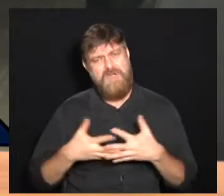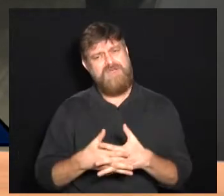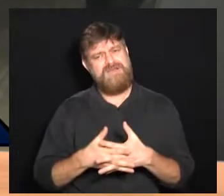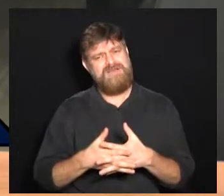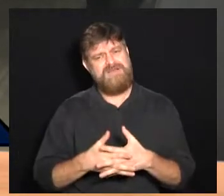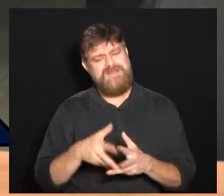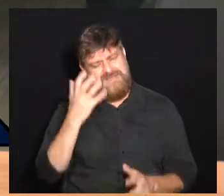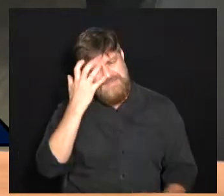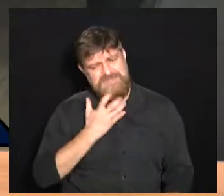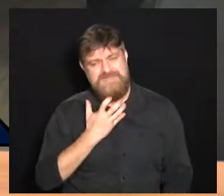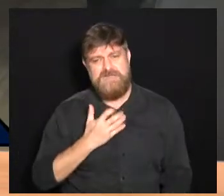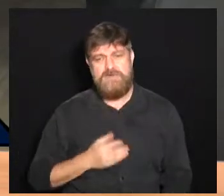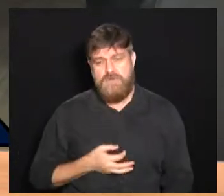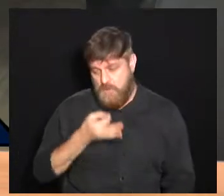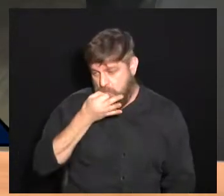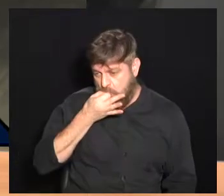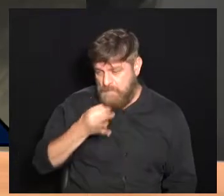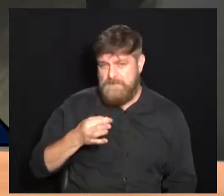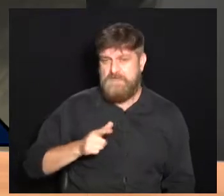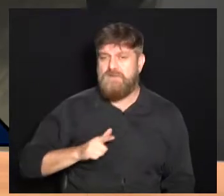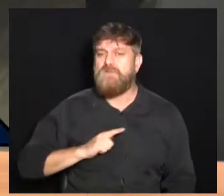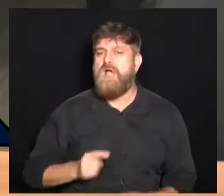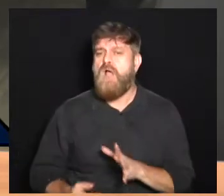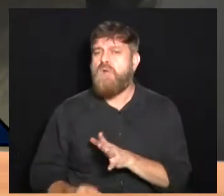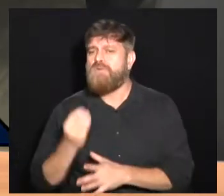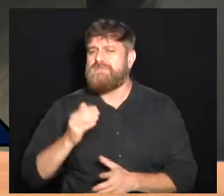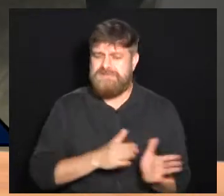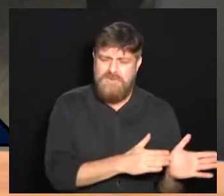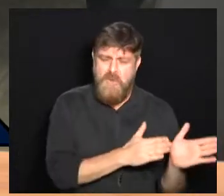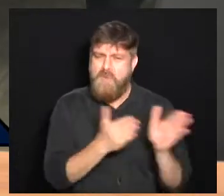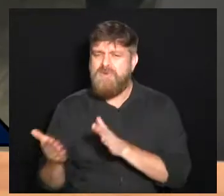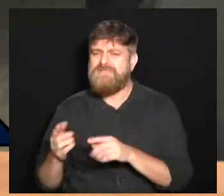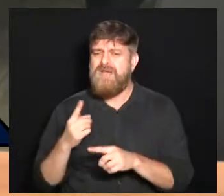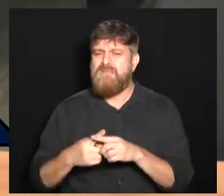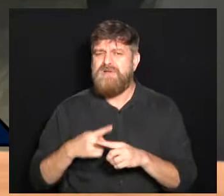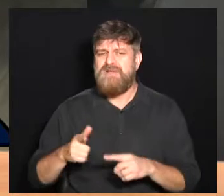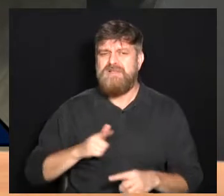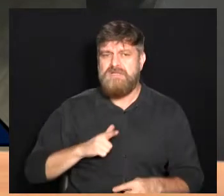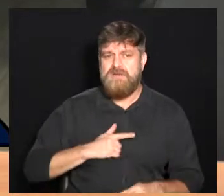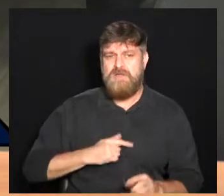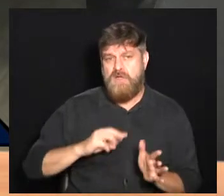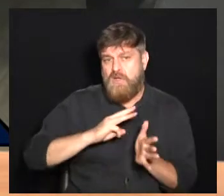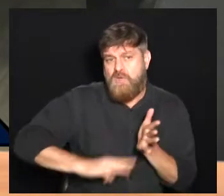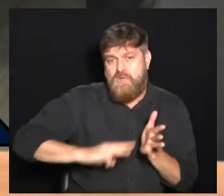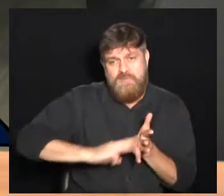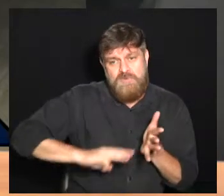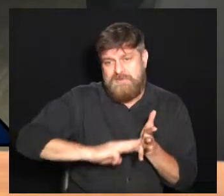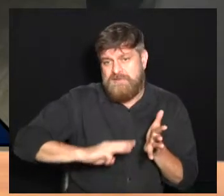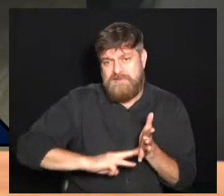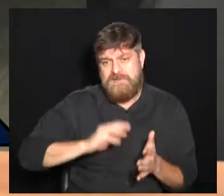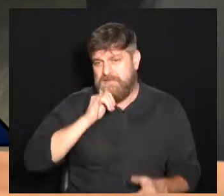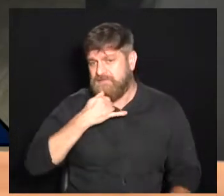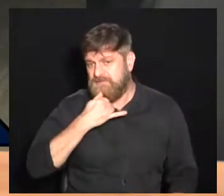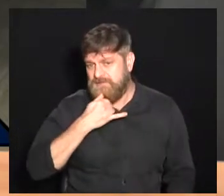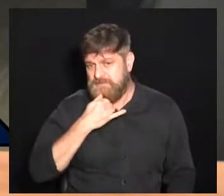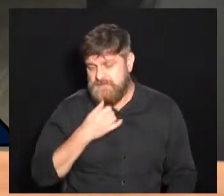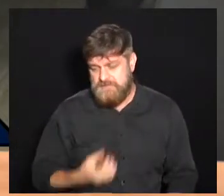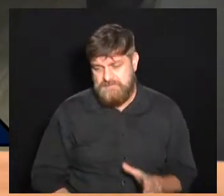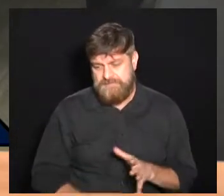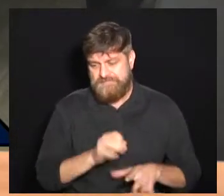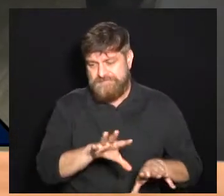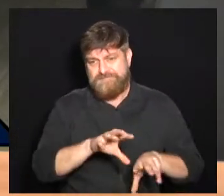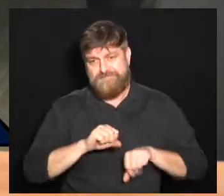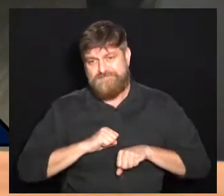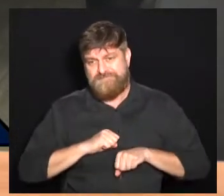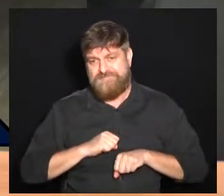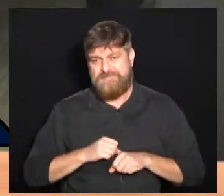Né? Na meu ver, isso é consequência, todo esse processo, né, do modelo que infelizmente acabou sendo o modelo adotado, né, a